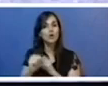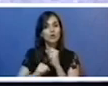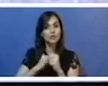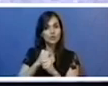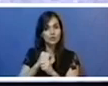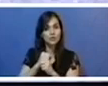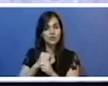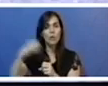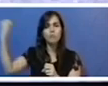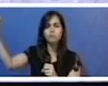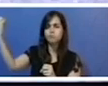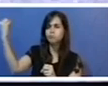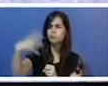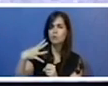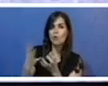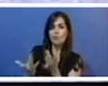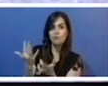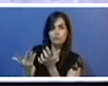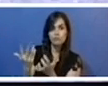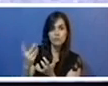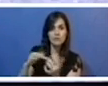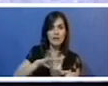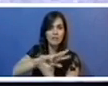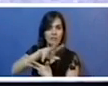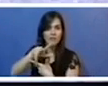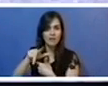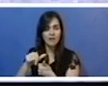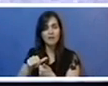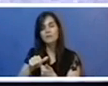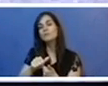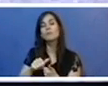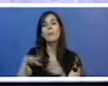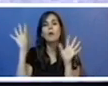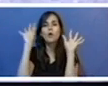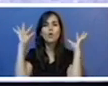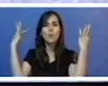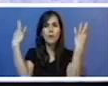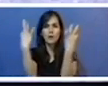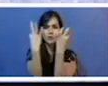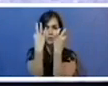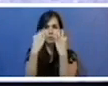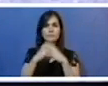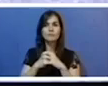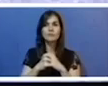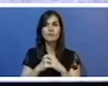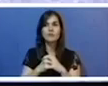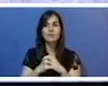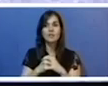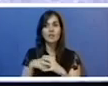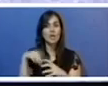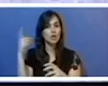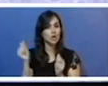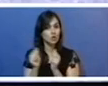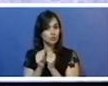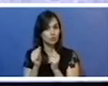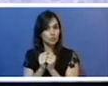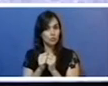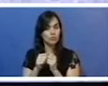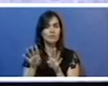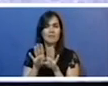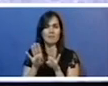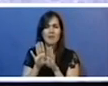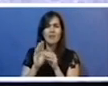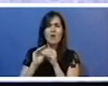caiu um asteroide na Terra, no Golfo do México, na península de Yucatán, e associado a supervulcões